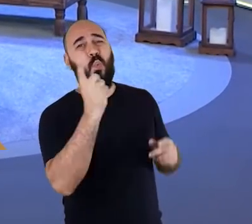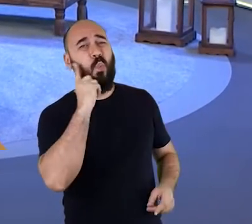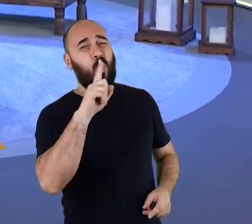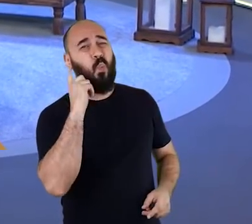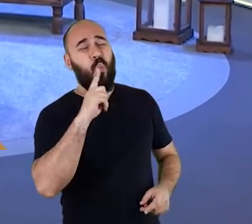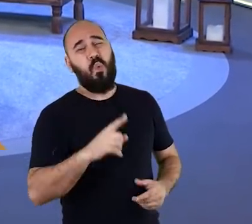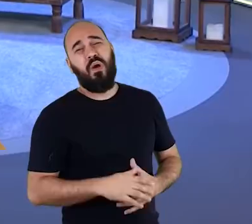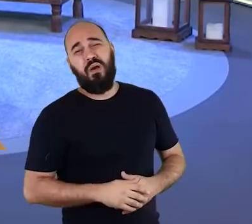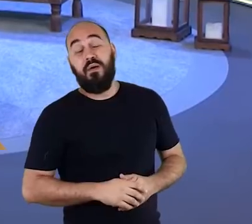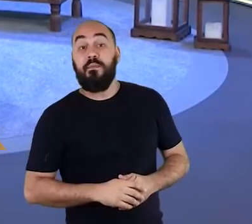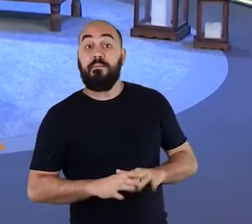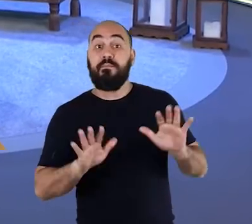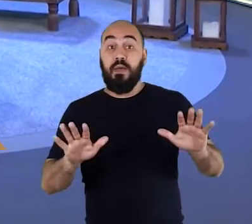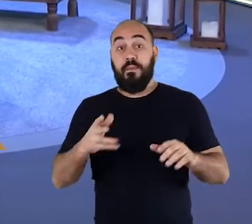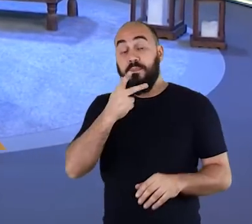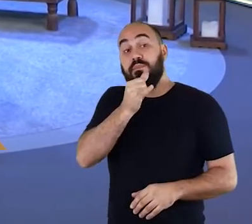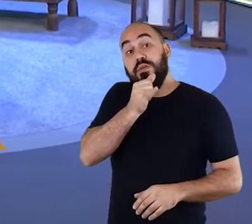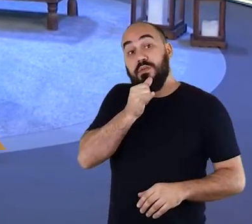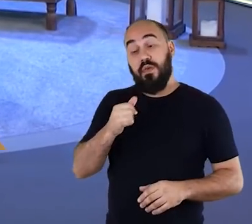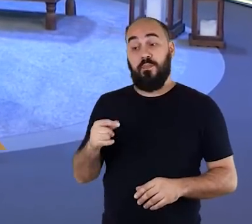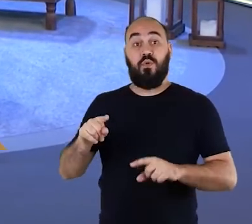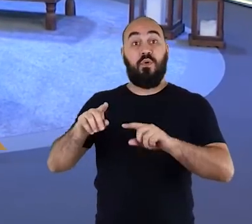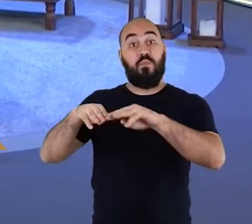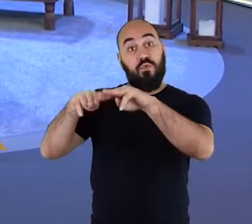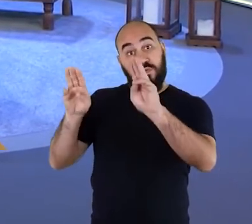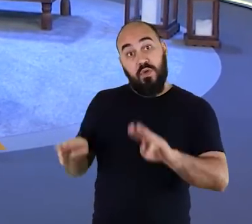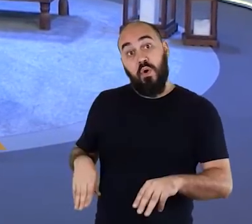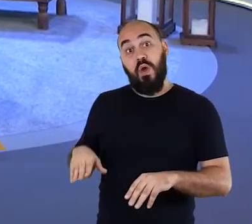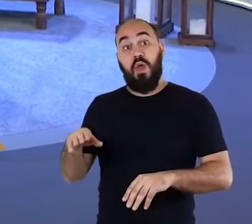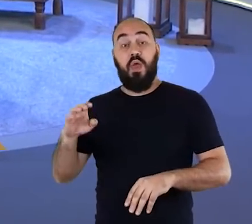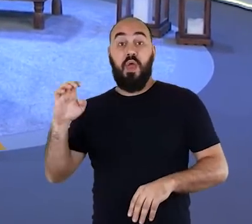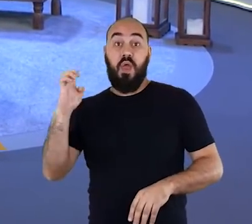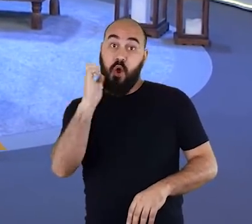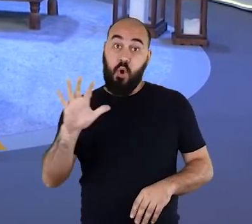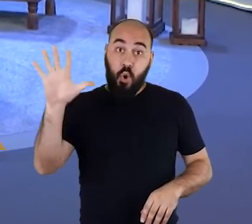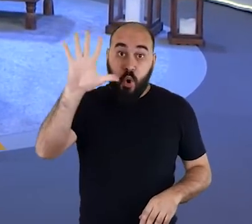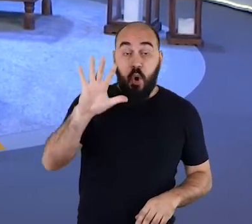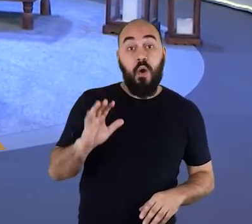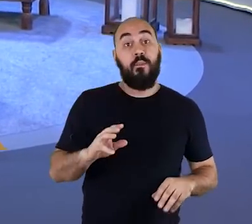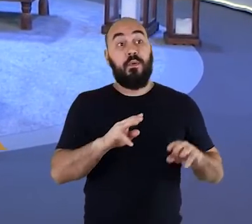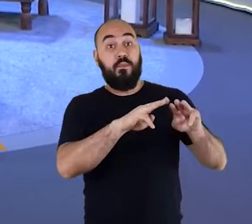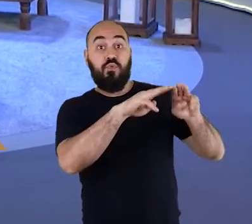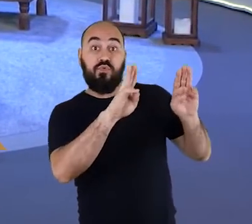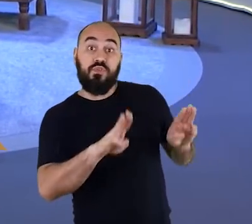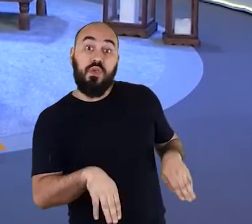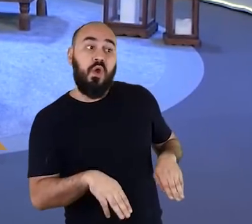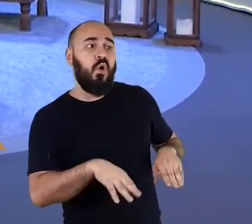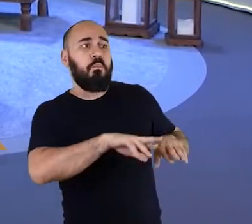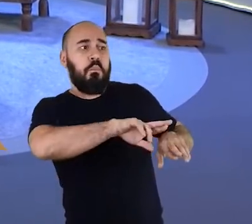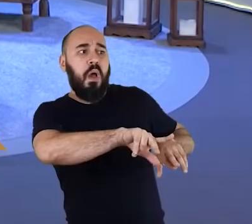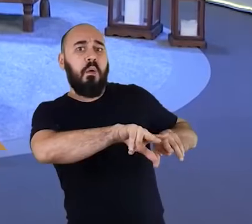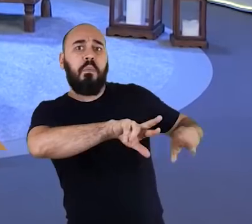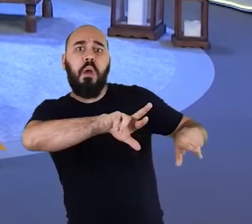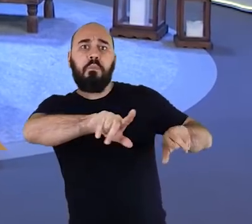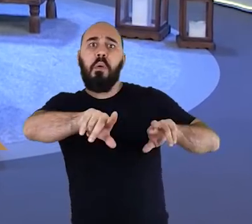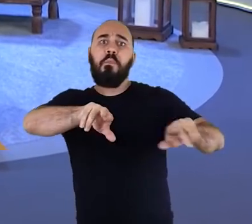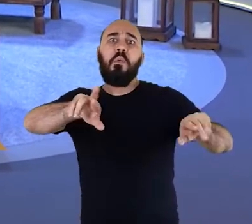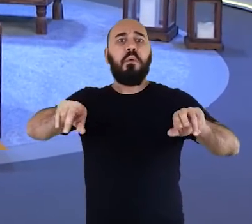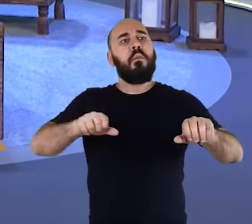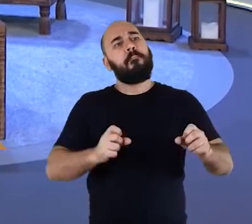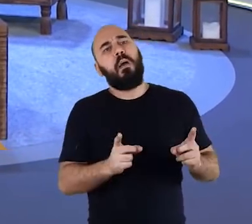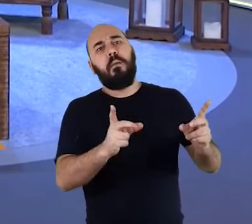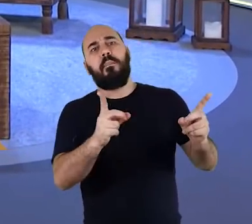também do Museu Britânico, o Museu de Pérgamo em Berlim e outros. Aliás, é uma disputa longa até